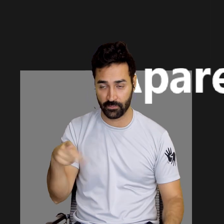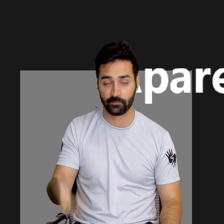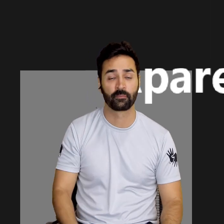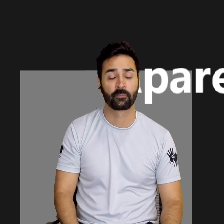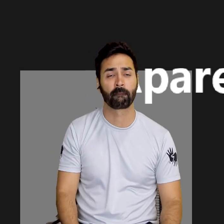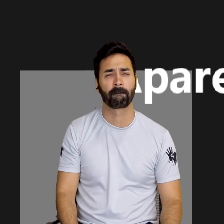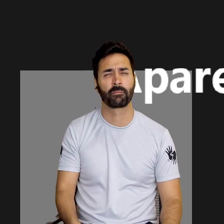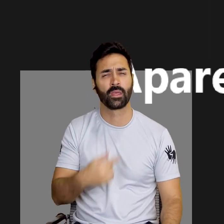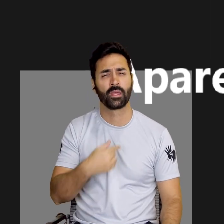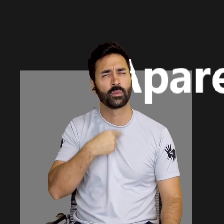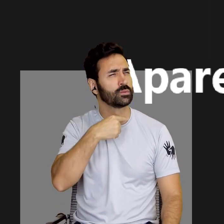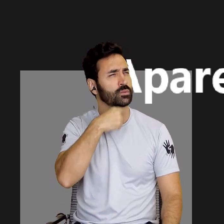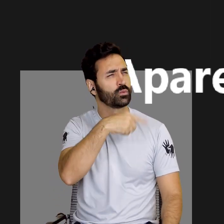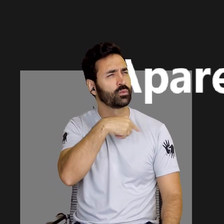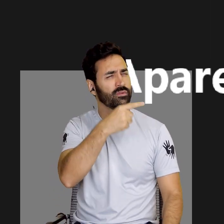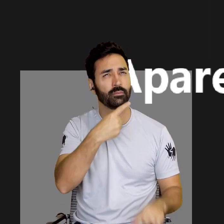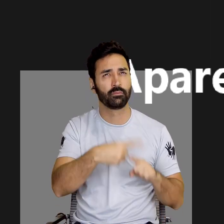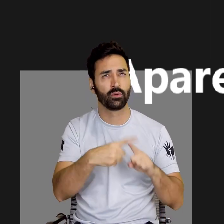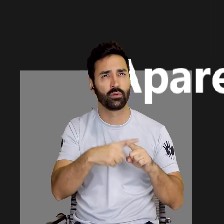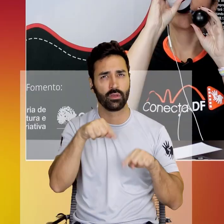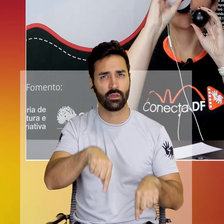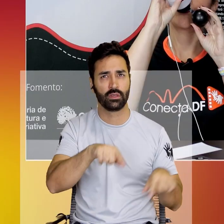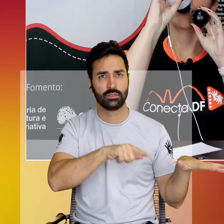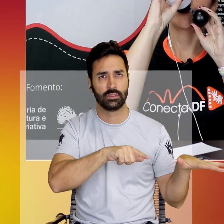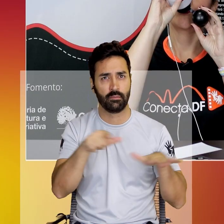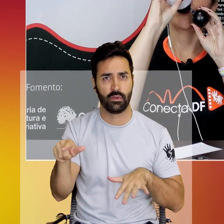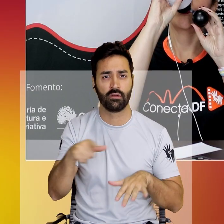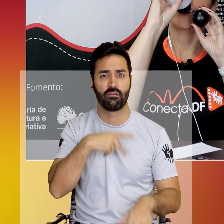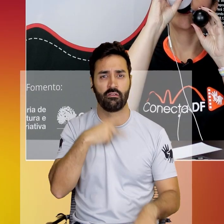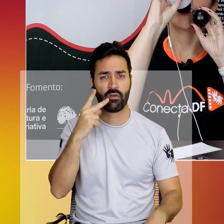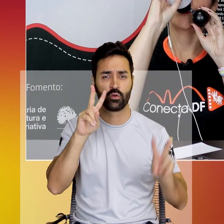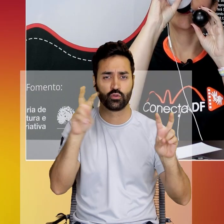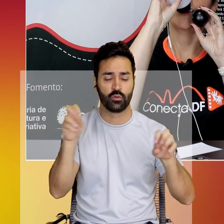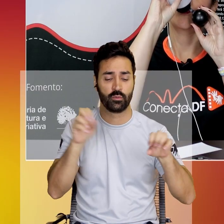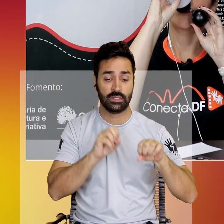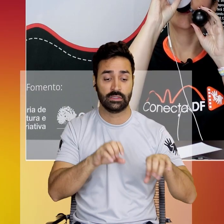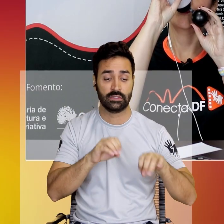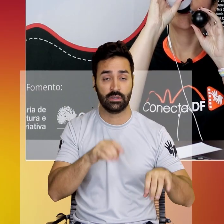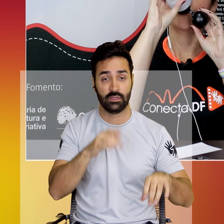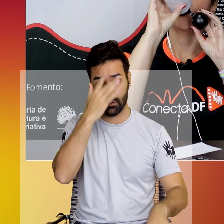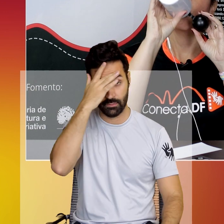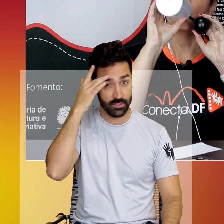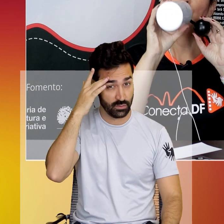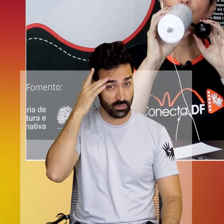minha dúvida é que essa semana você estava falando sobre o ensino da pessoa com deficiência